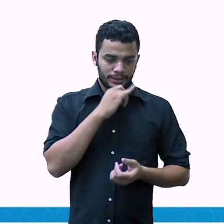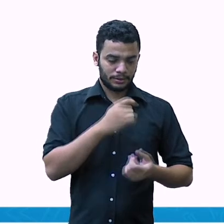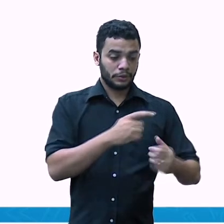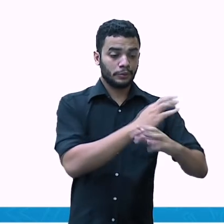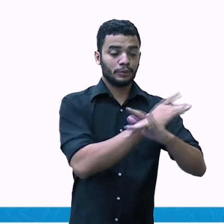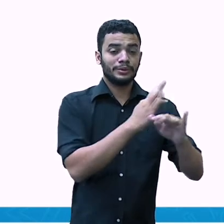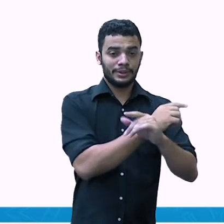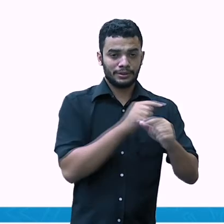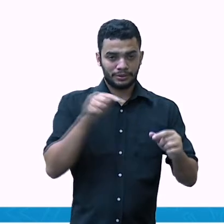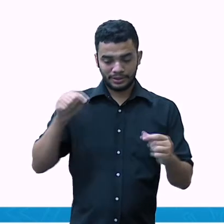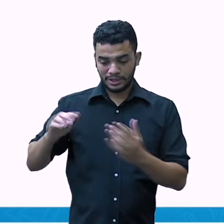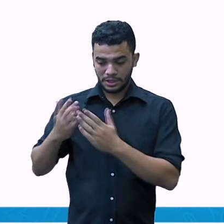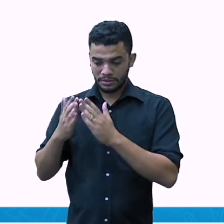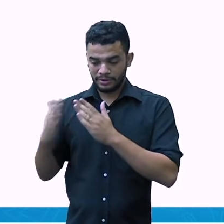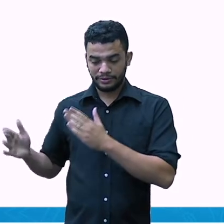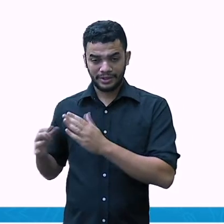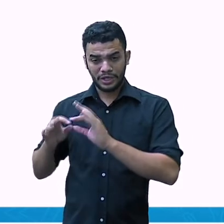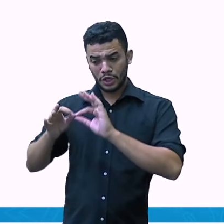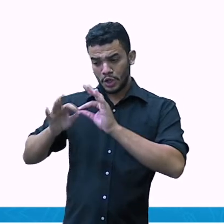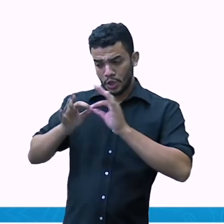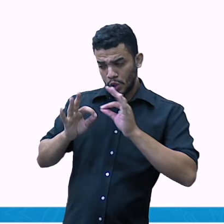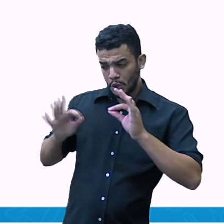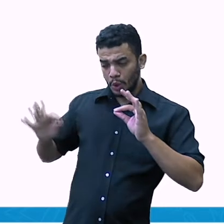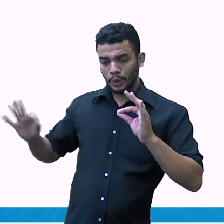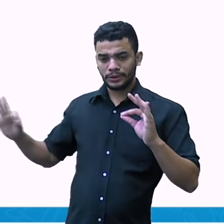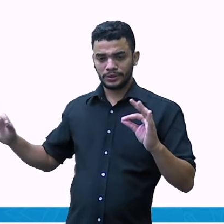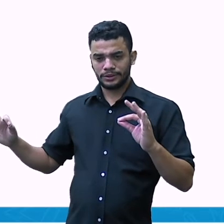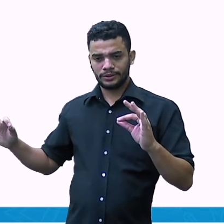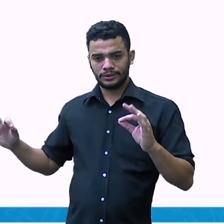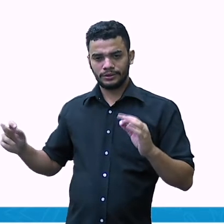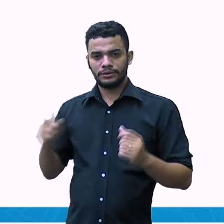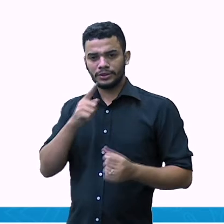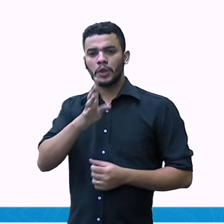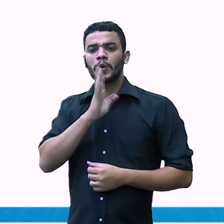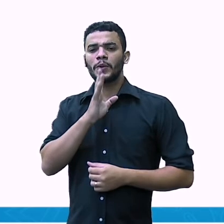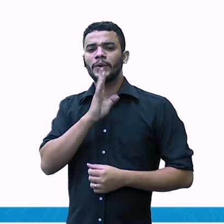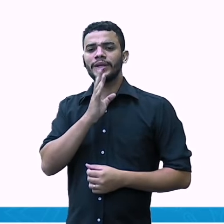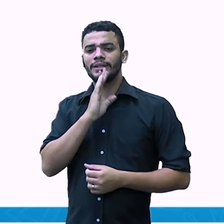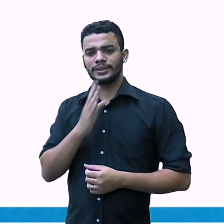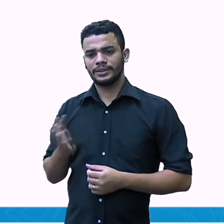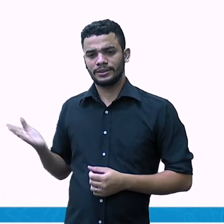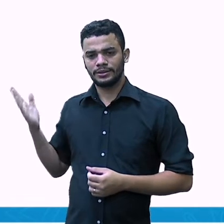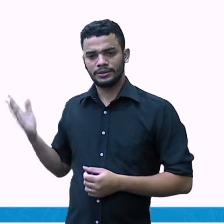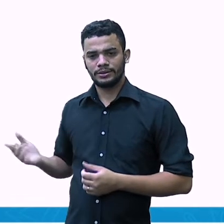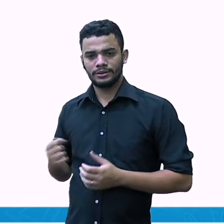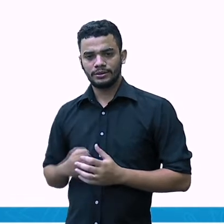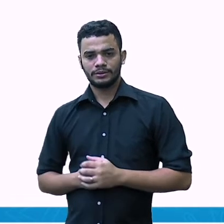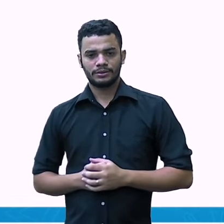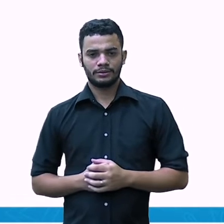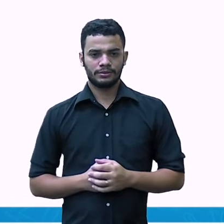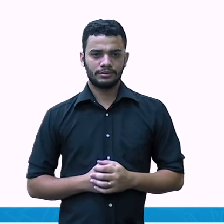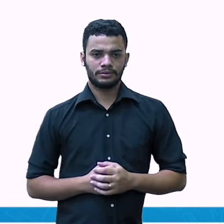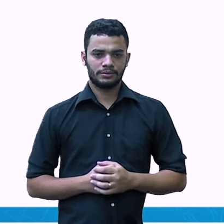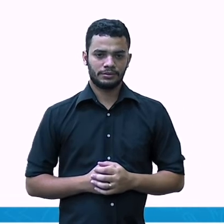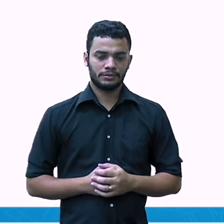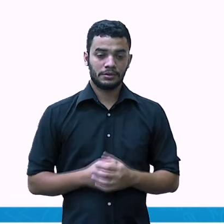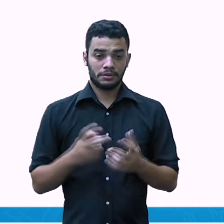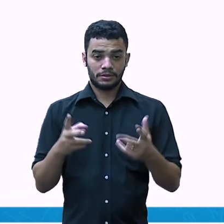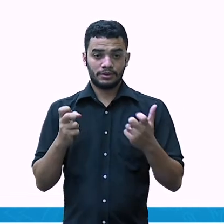este? Não vou dizer agora, mas vou mostrar uma intervenção artística que acontece neste